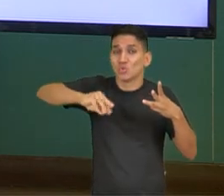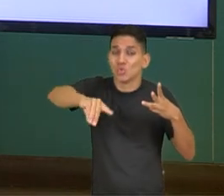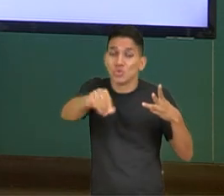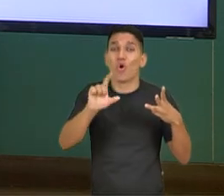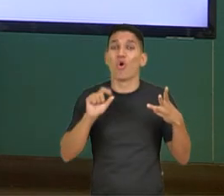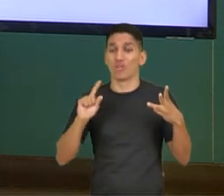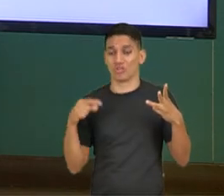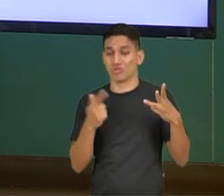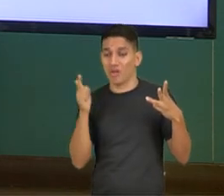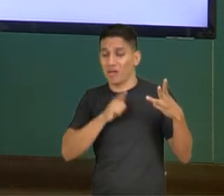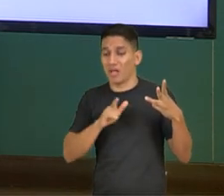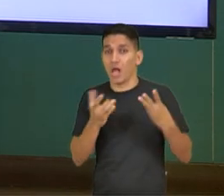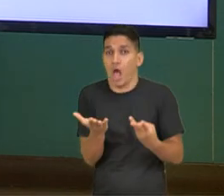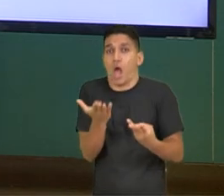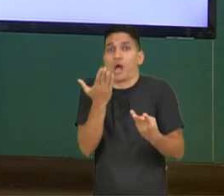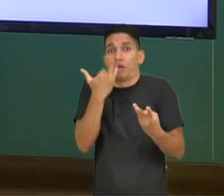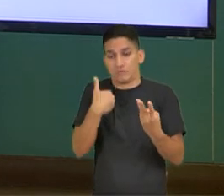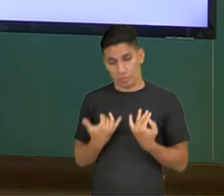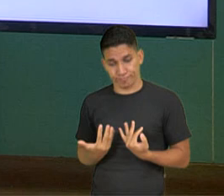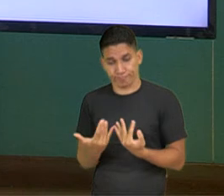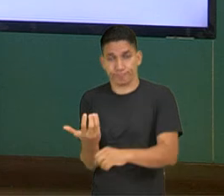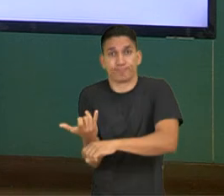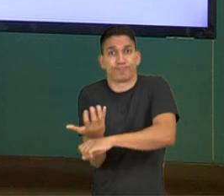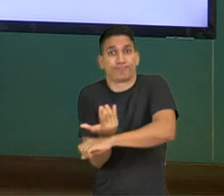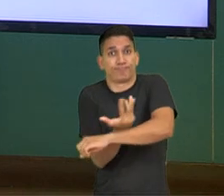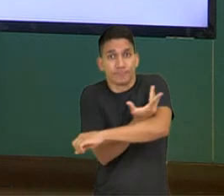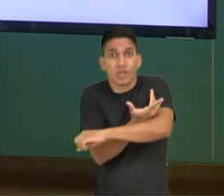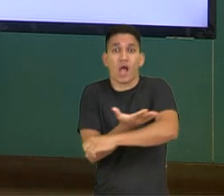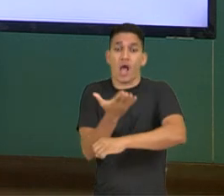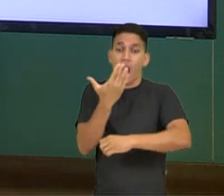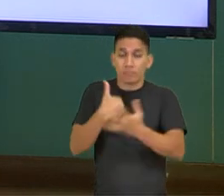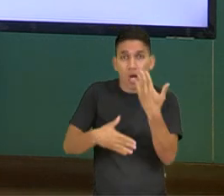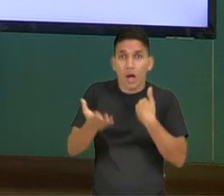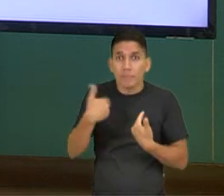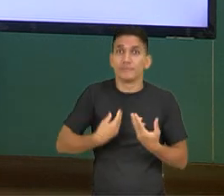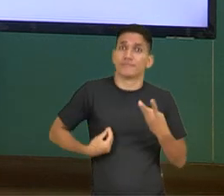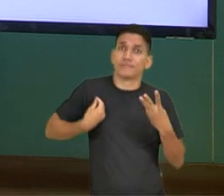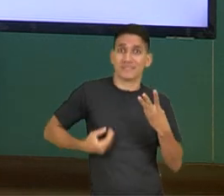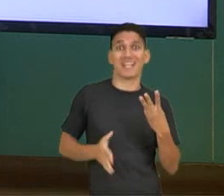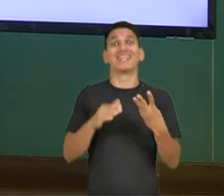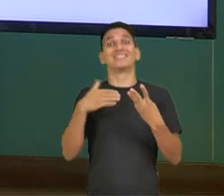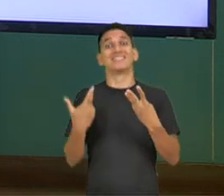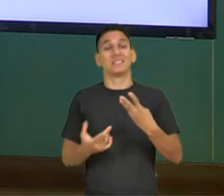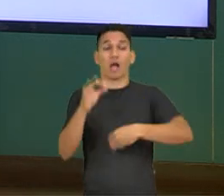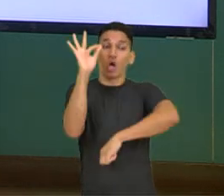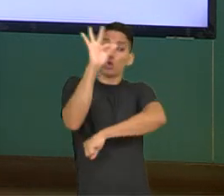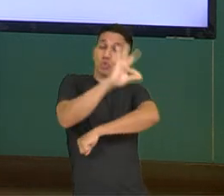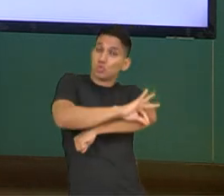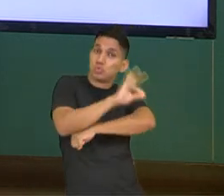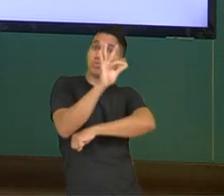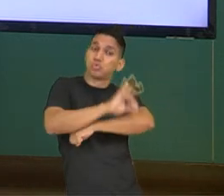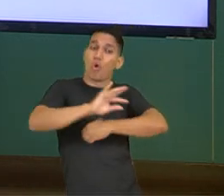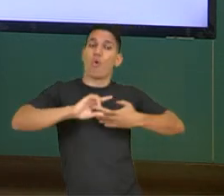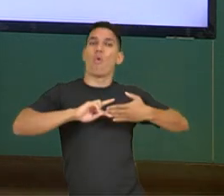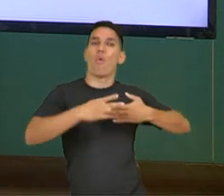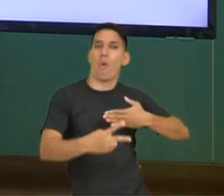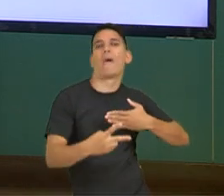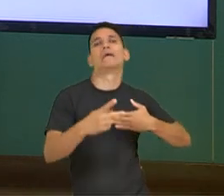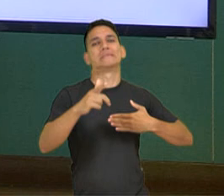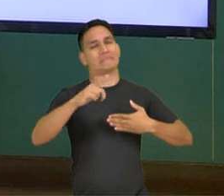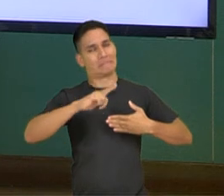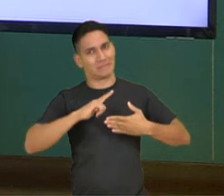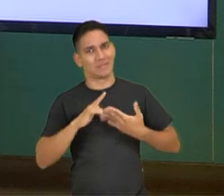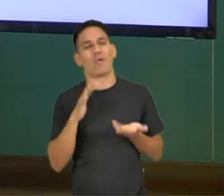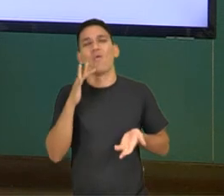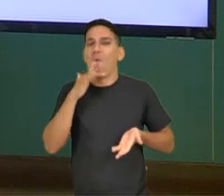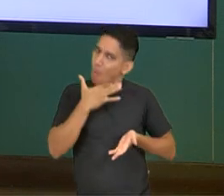os nutrientes para sobrevivermos. Então, o petróleo, ele traz as suas consequências. Claro, tudo